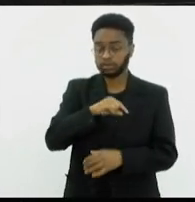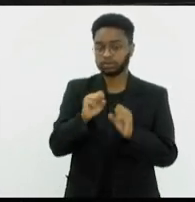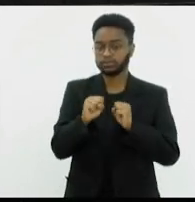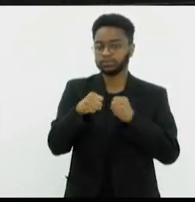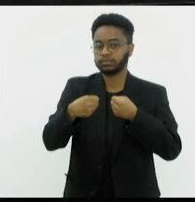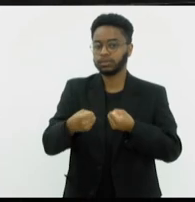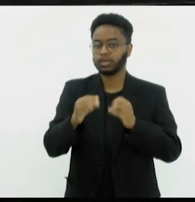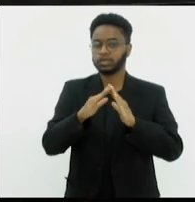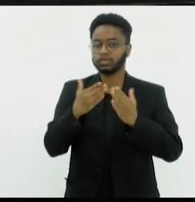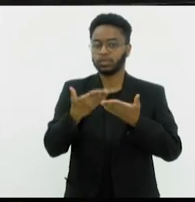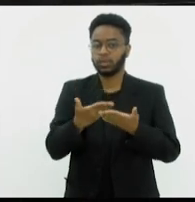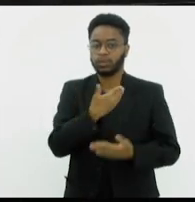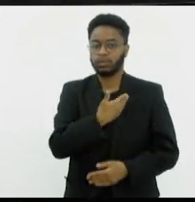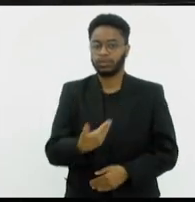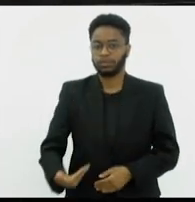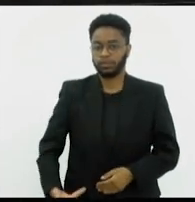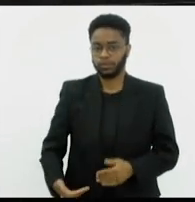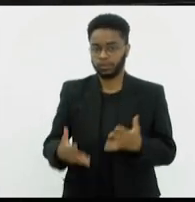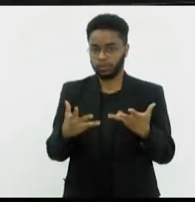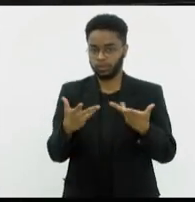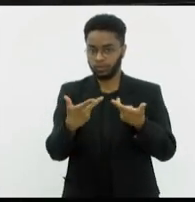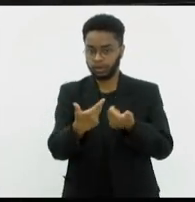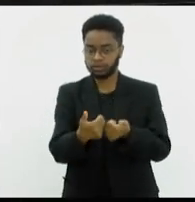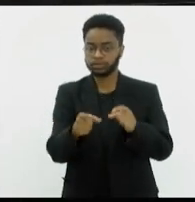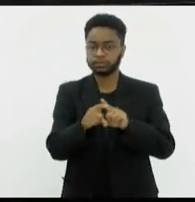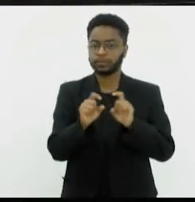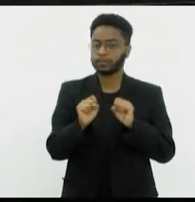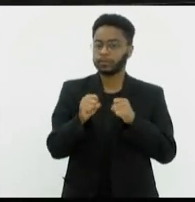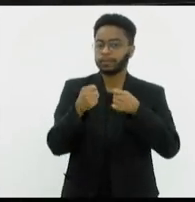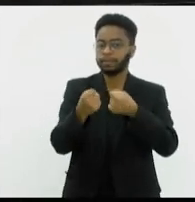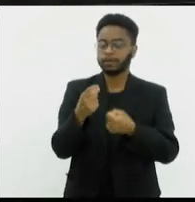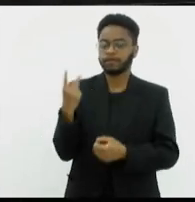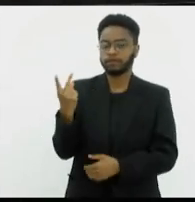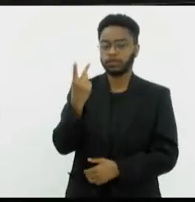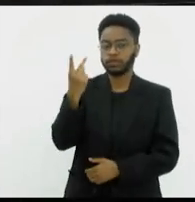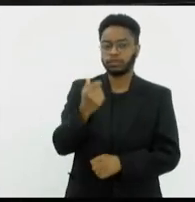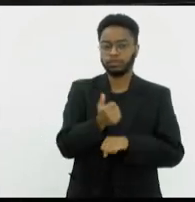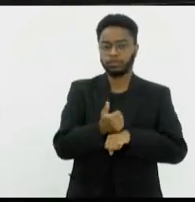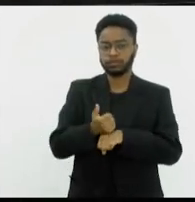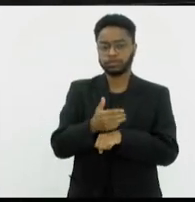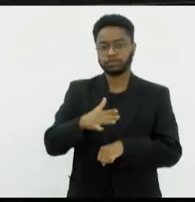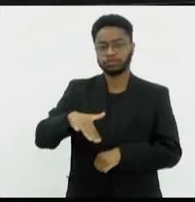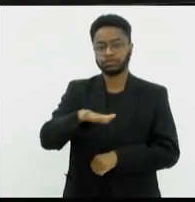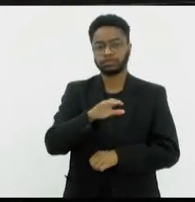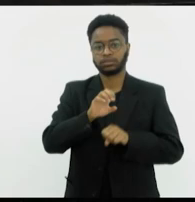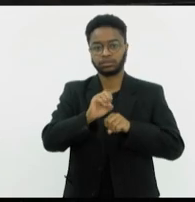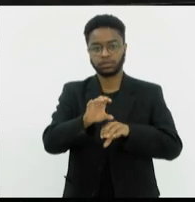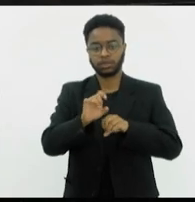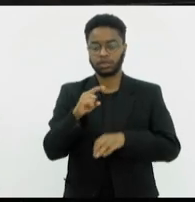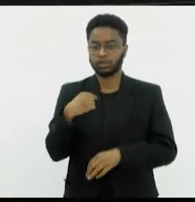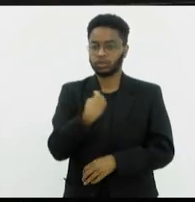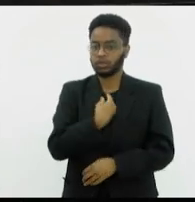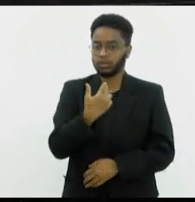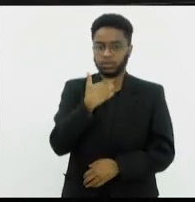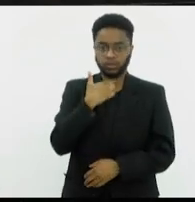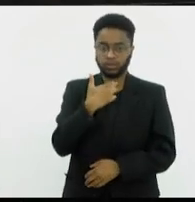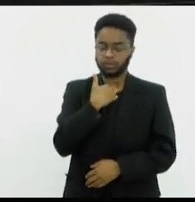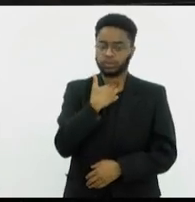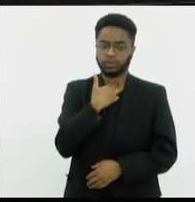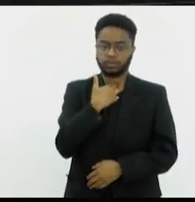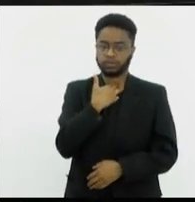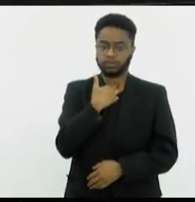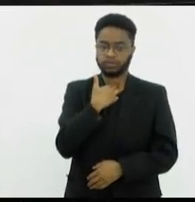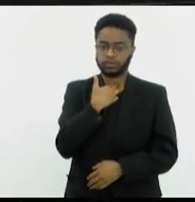escola pública de qualidade, a valorização dos profissionais de educação, não podemos,